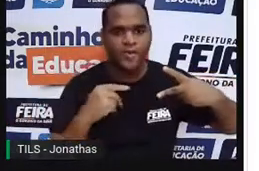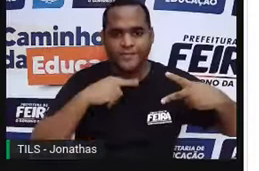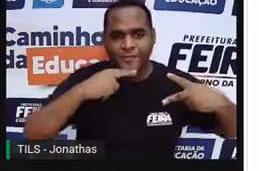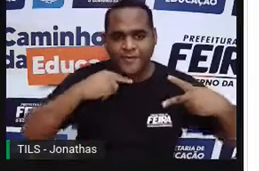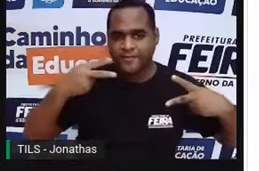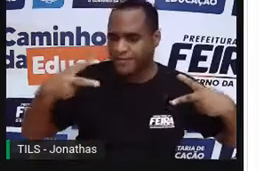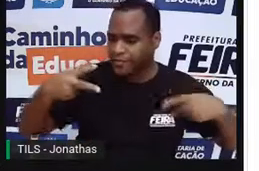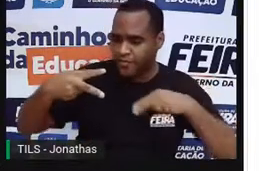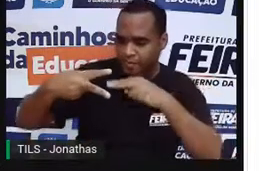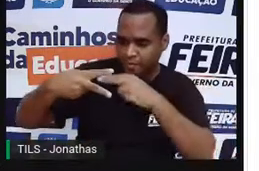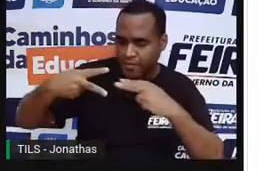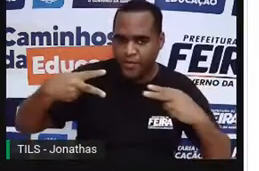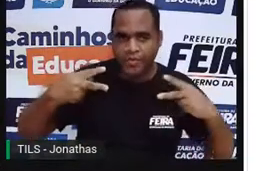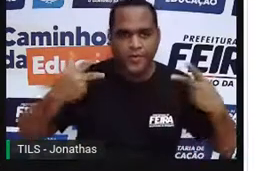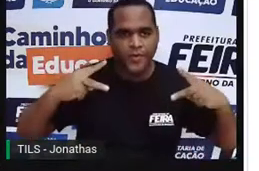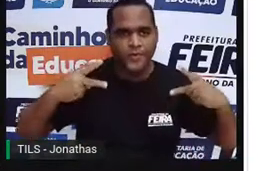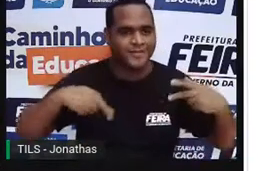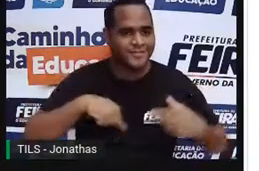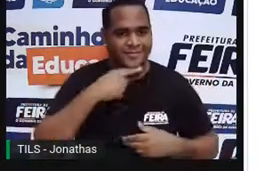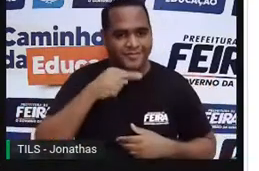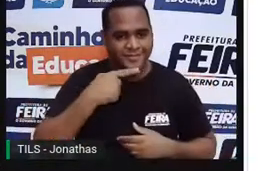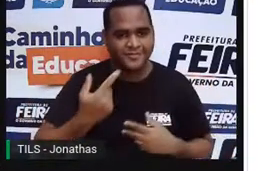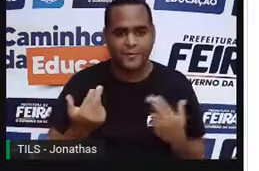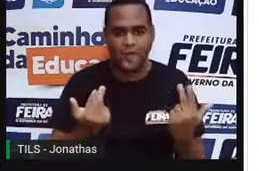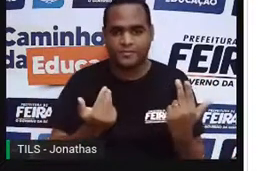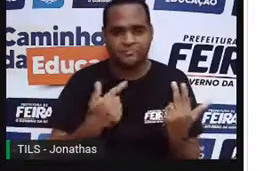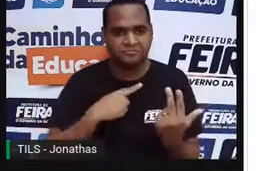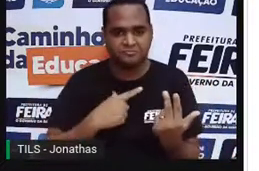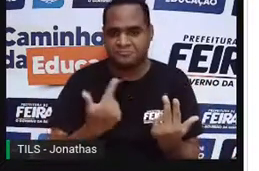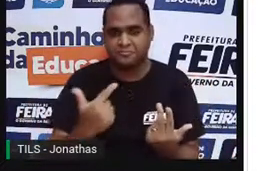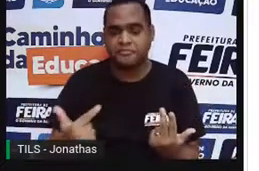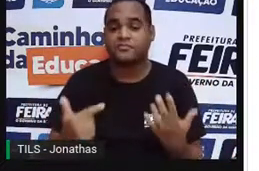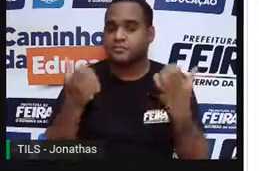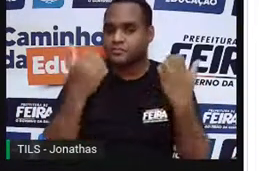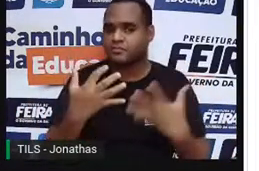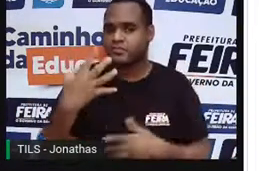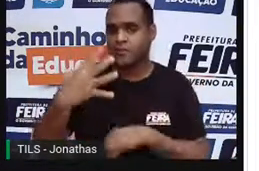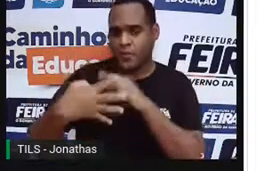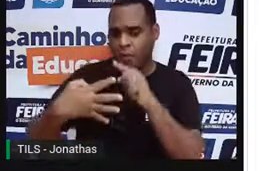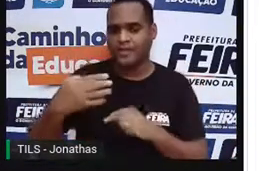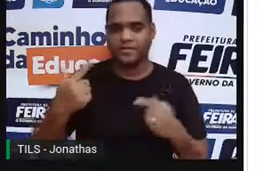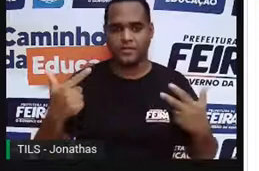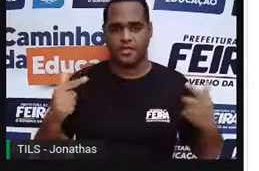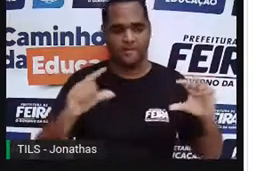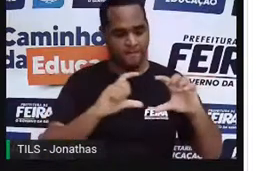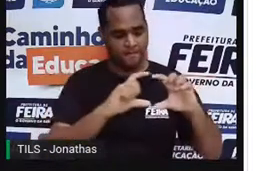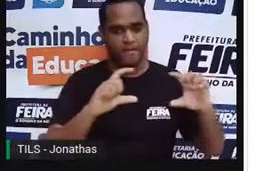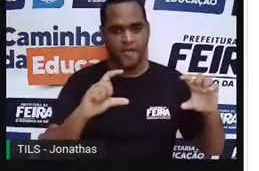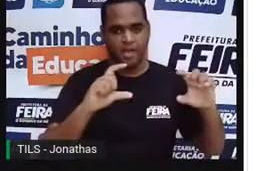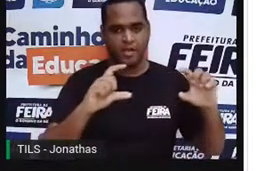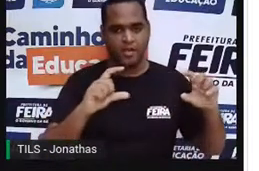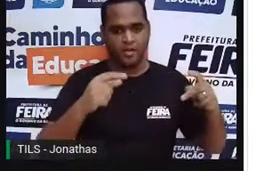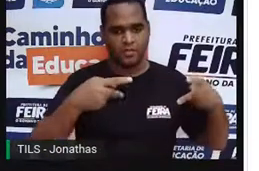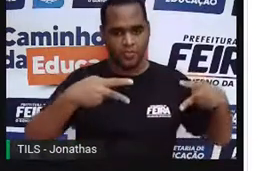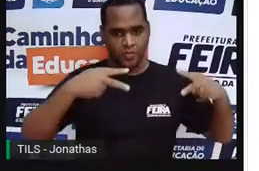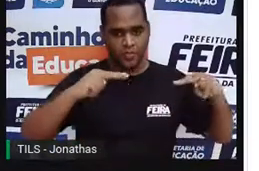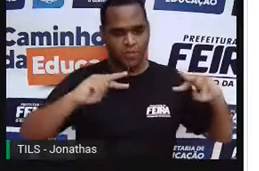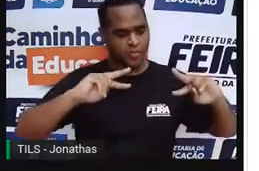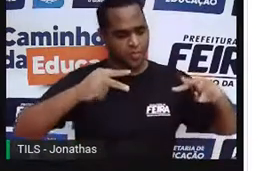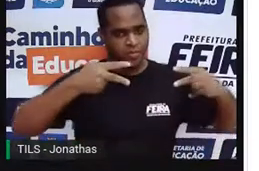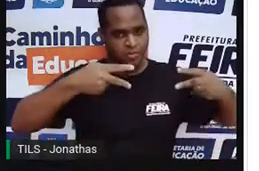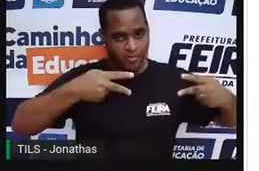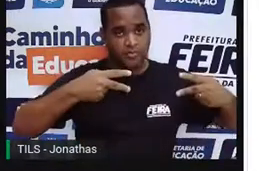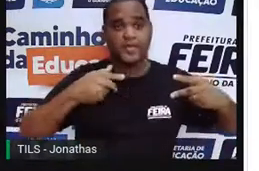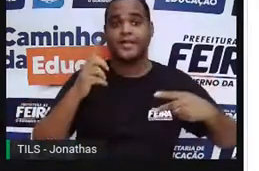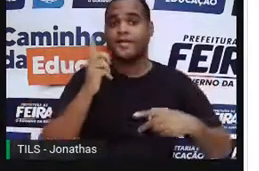cruzam não têm pontos em comum então os quadriláteros chamados paralelogramos são aqueles